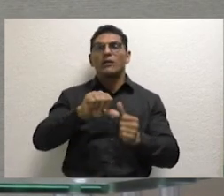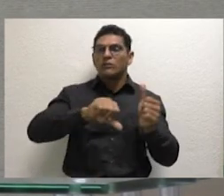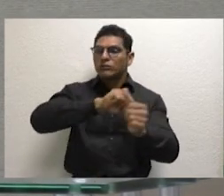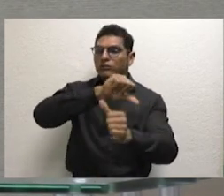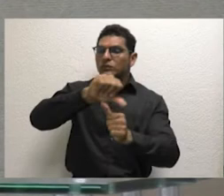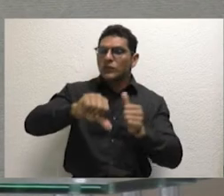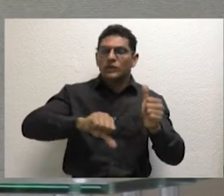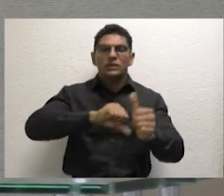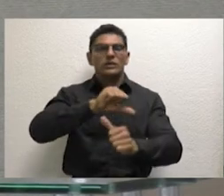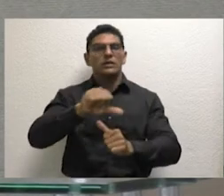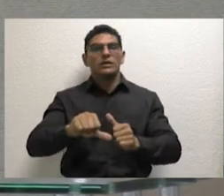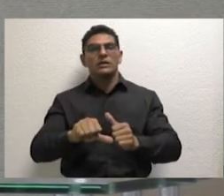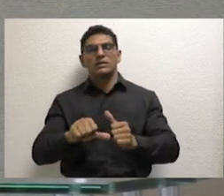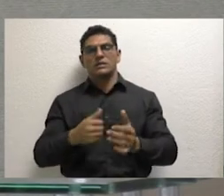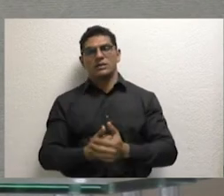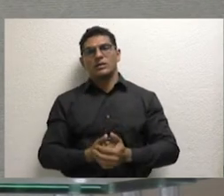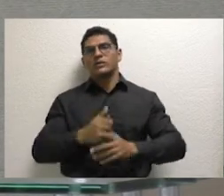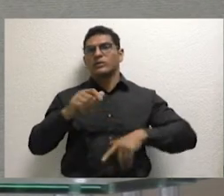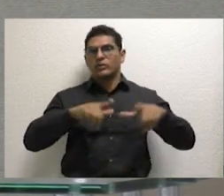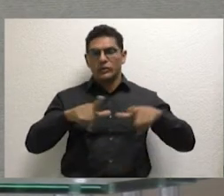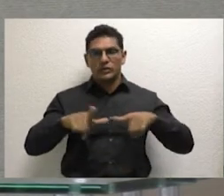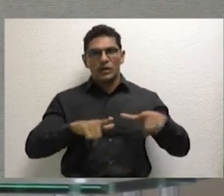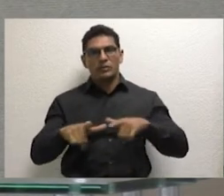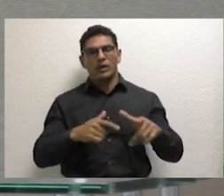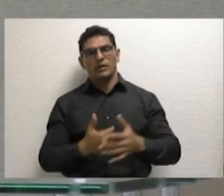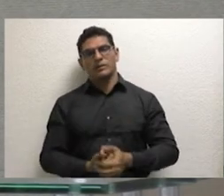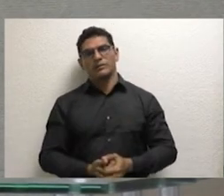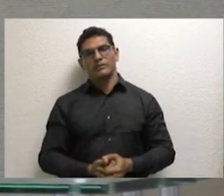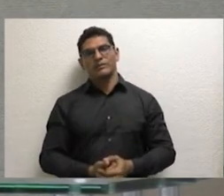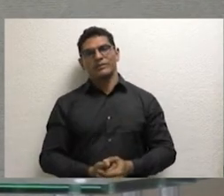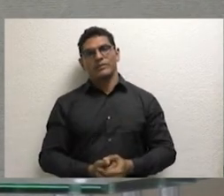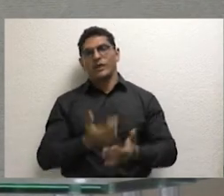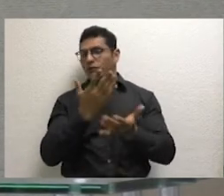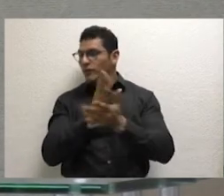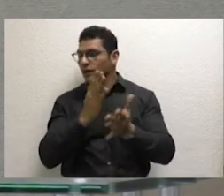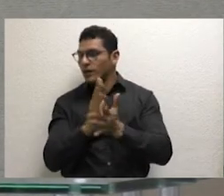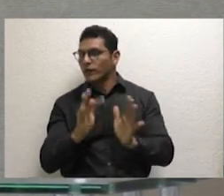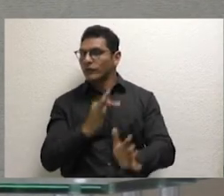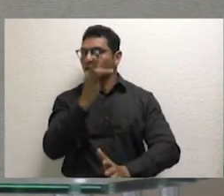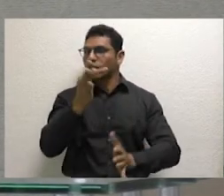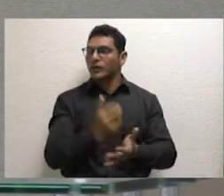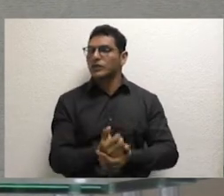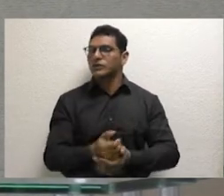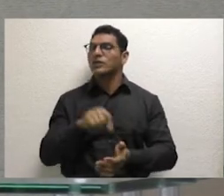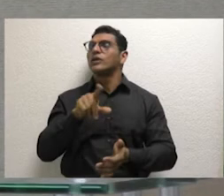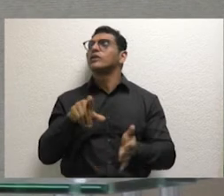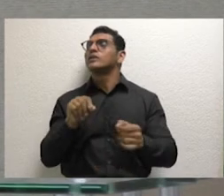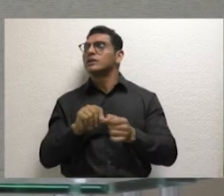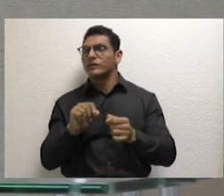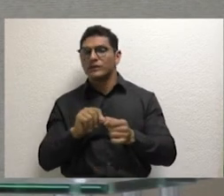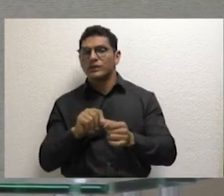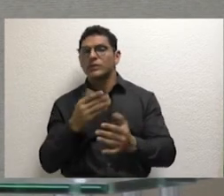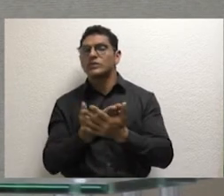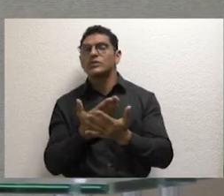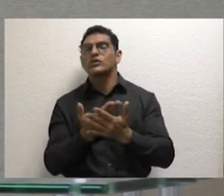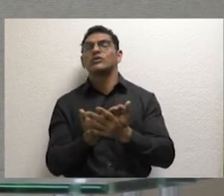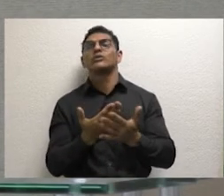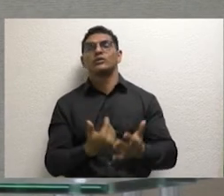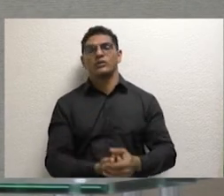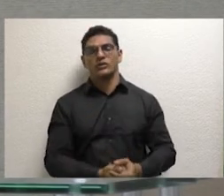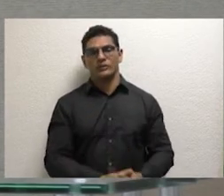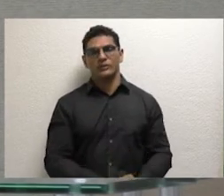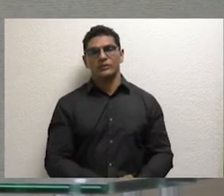do comportamento sobre os postos de trabalho que muitos vão ser extintos e perguntei dele quais são os estudos que tem referente